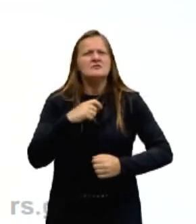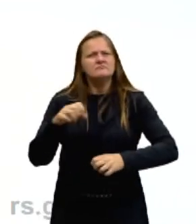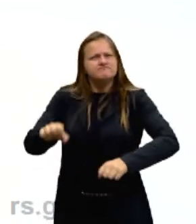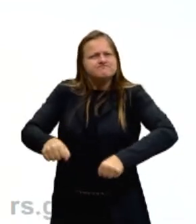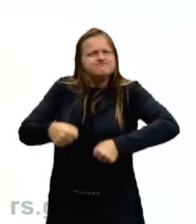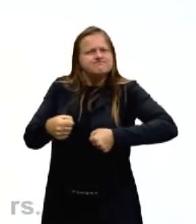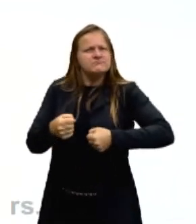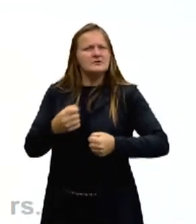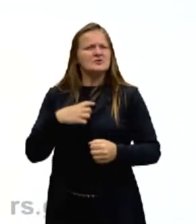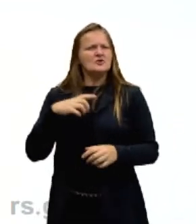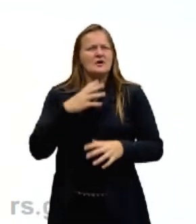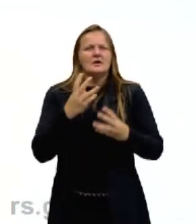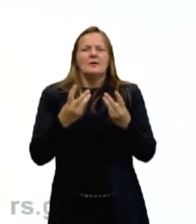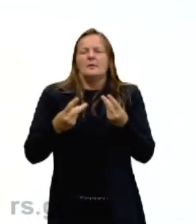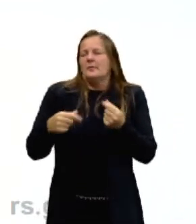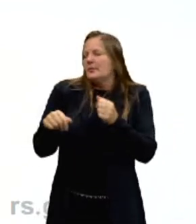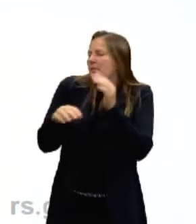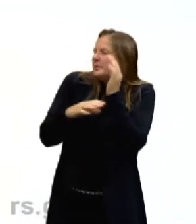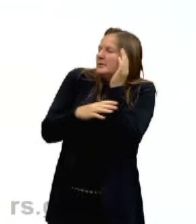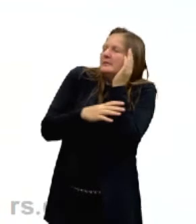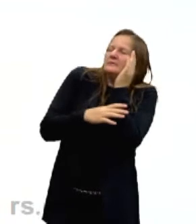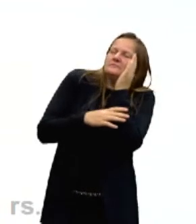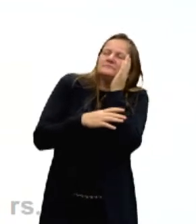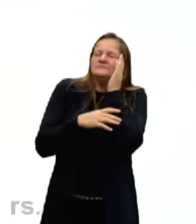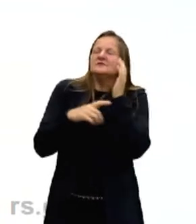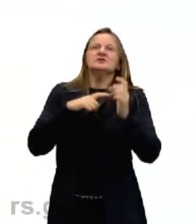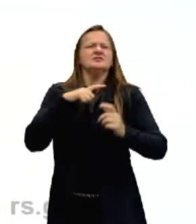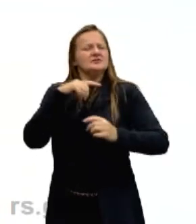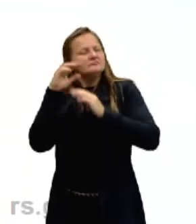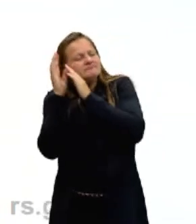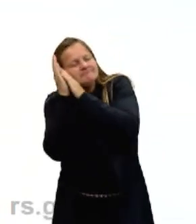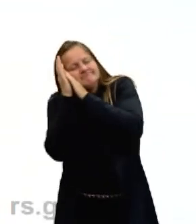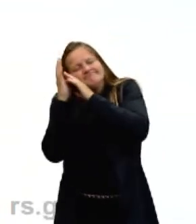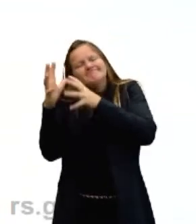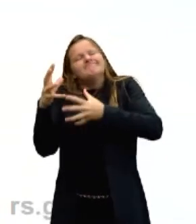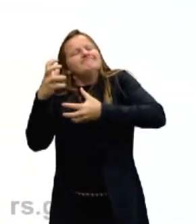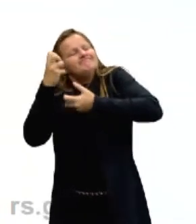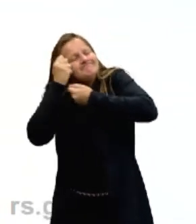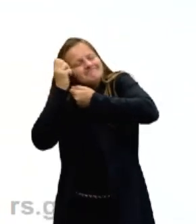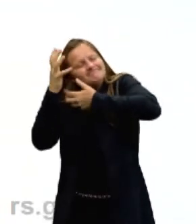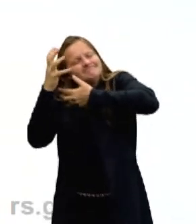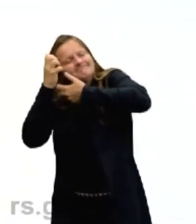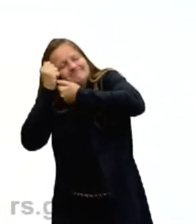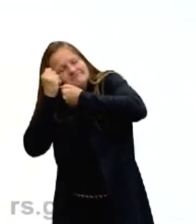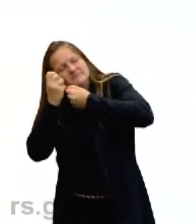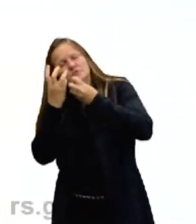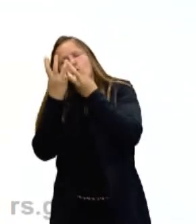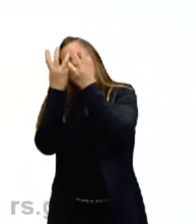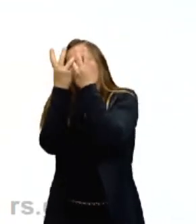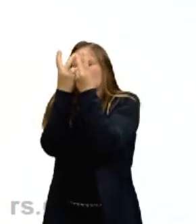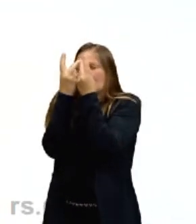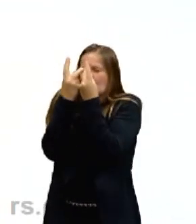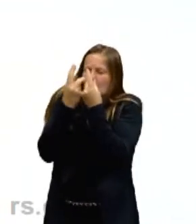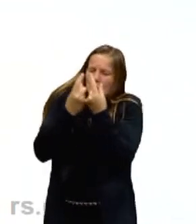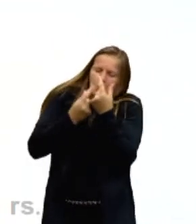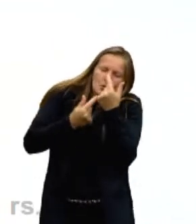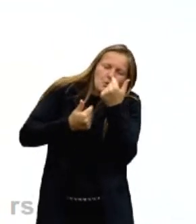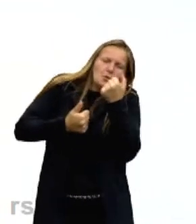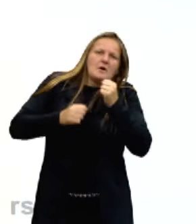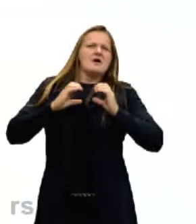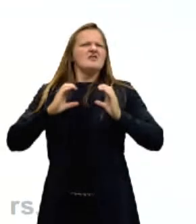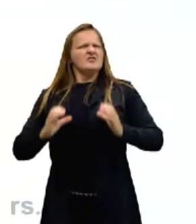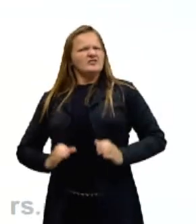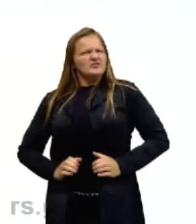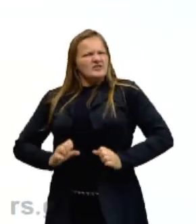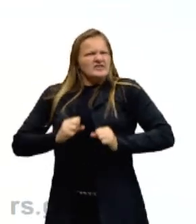no macio encosto tento sono reter já esmorece o